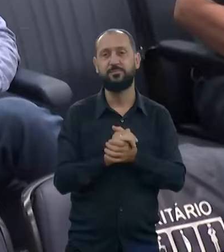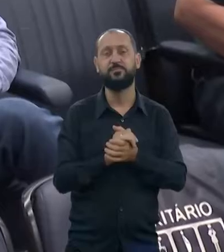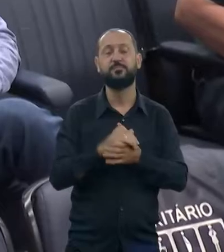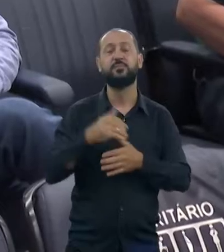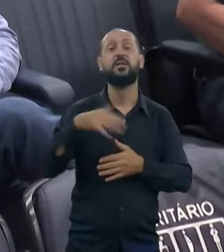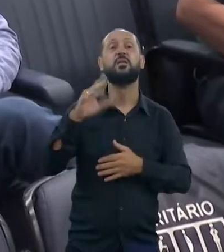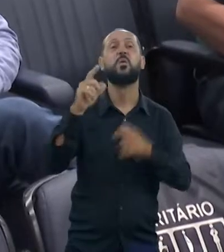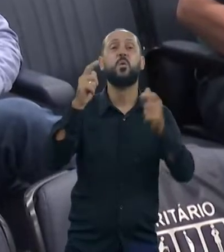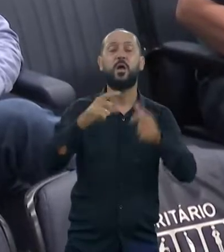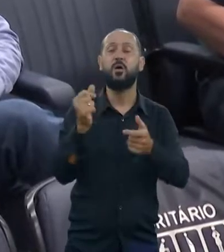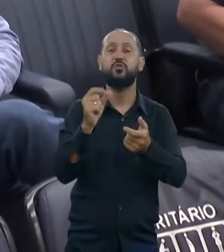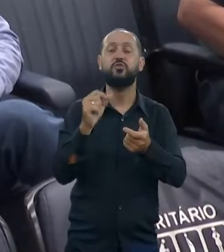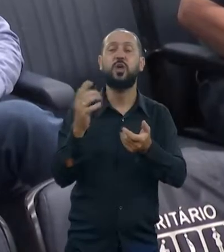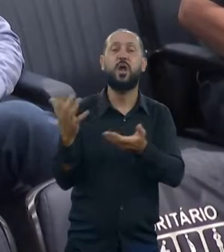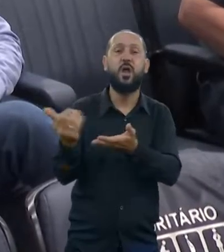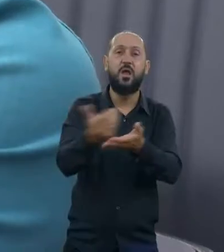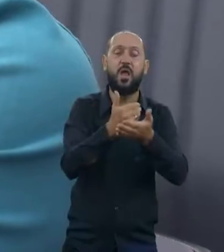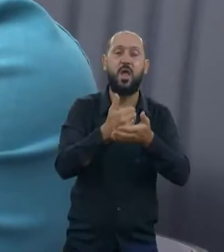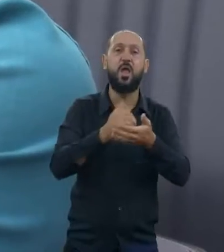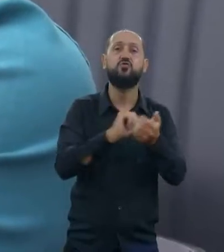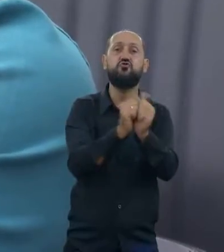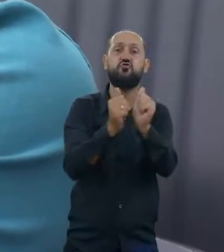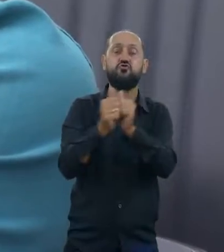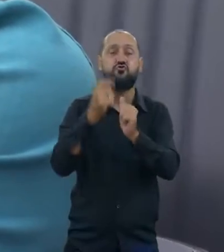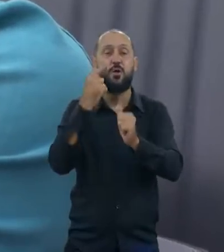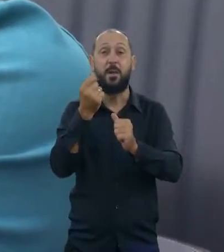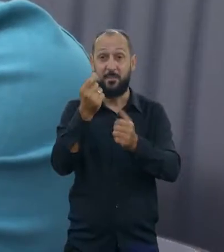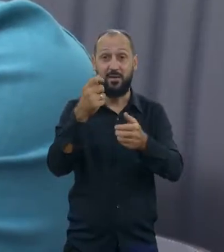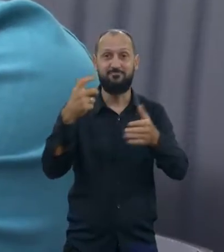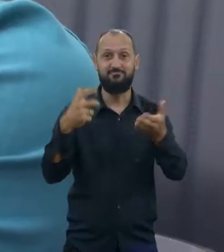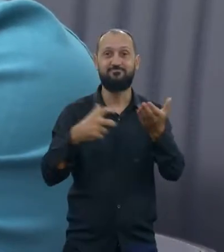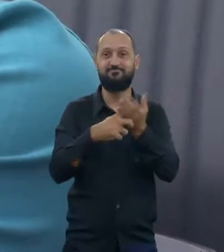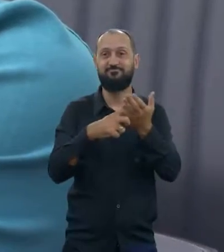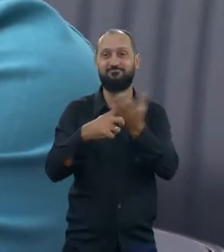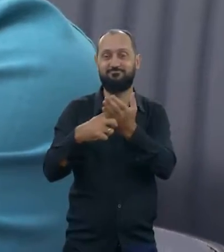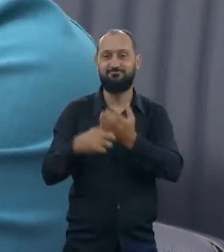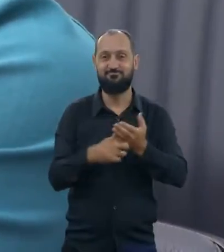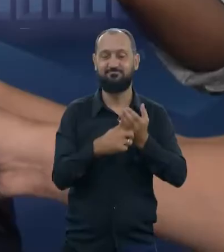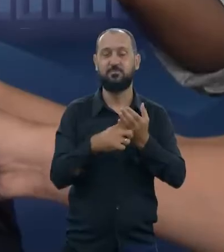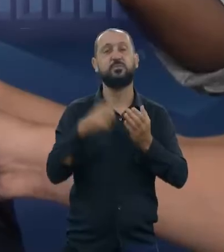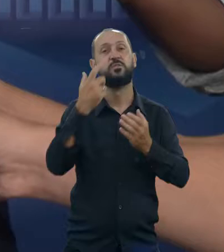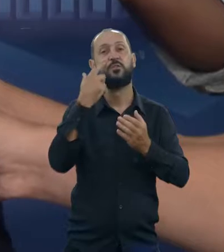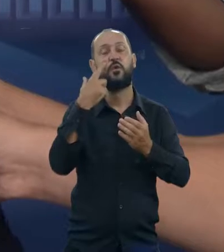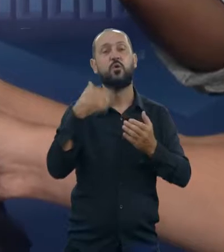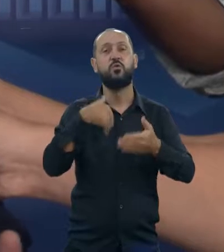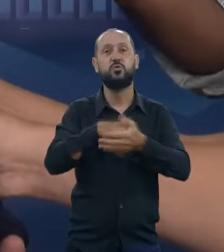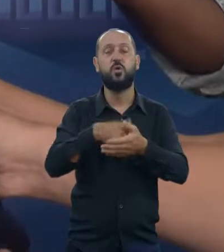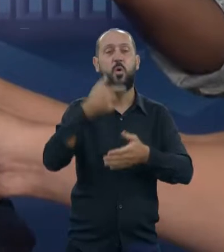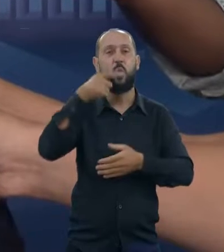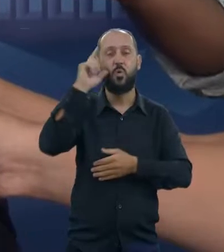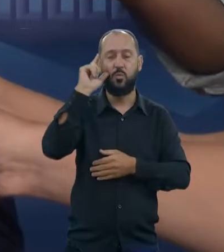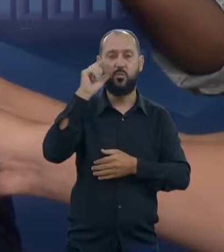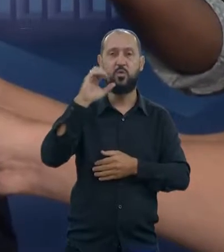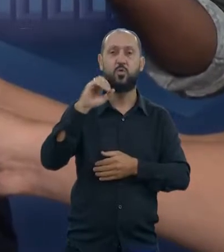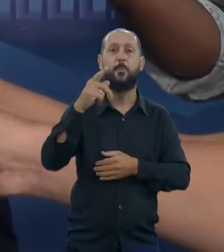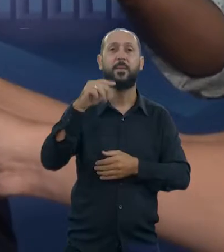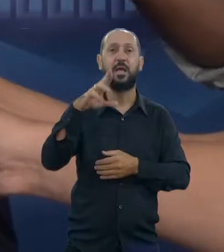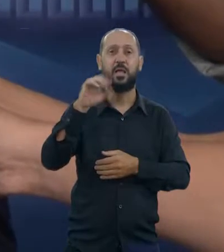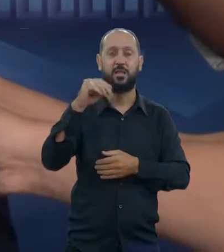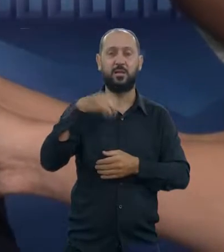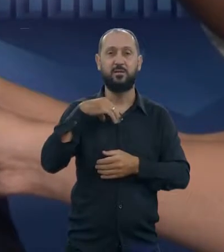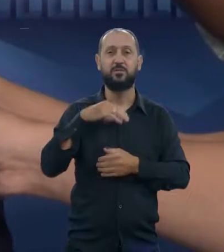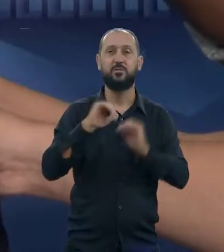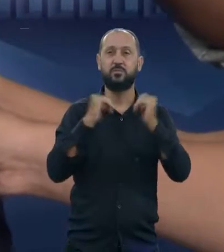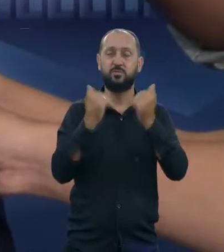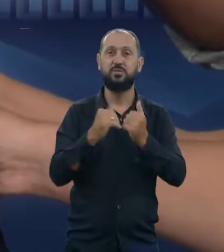grande e a principal fonte de renda são os jogos. Né? É a bilheteria. Você pega o jogo, por exemplo, de ontem do Operário,